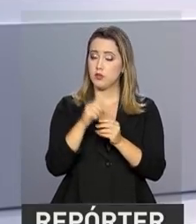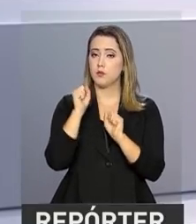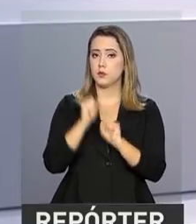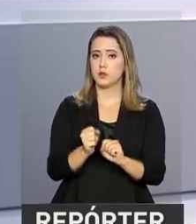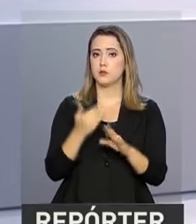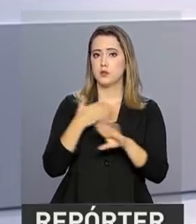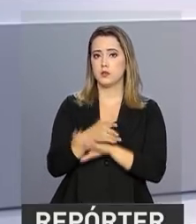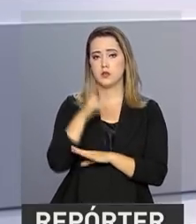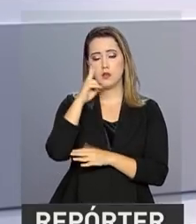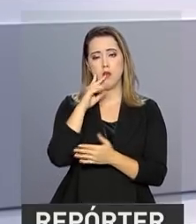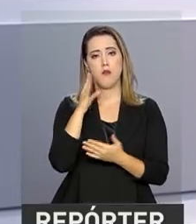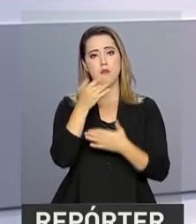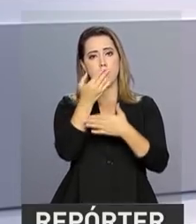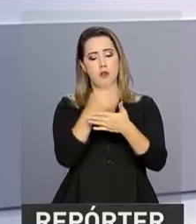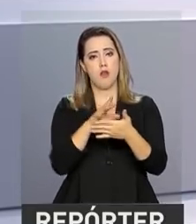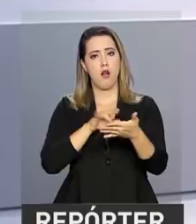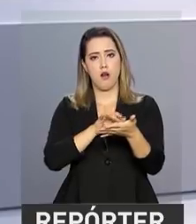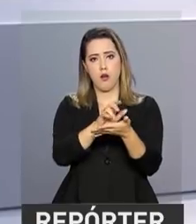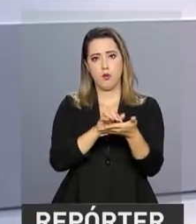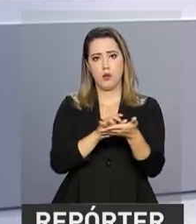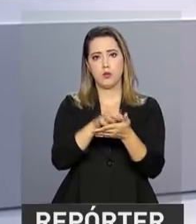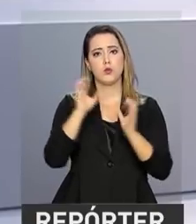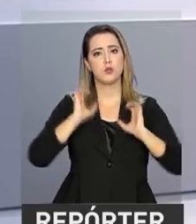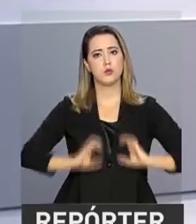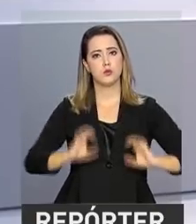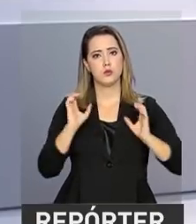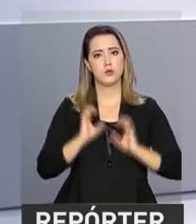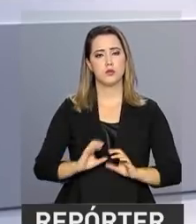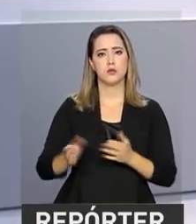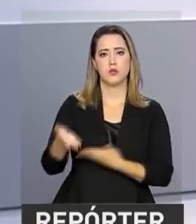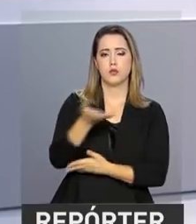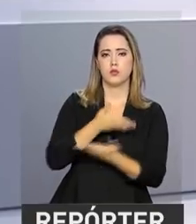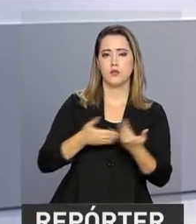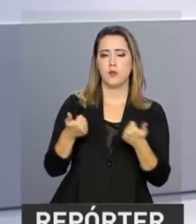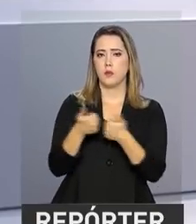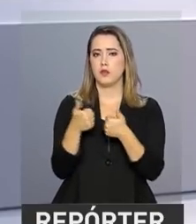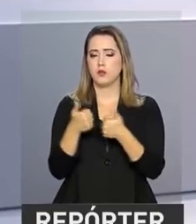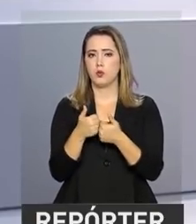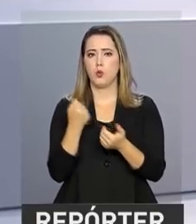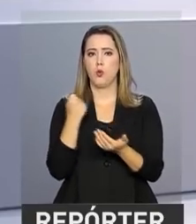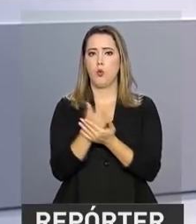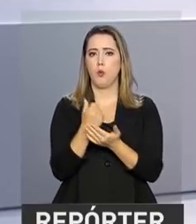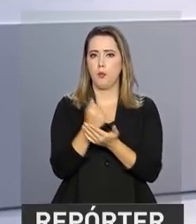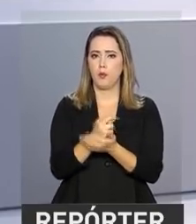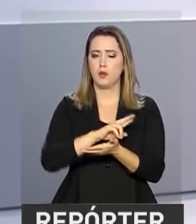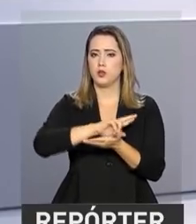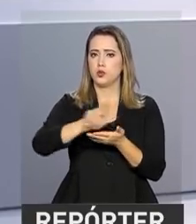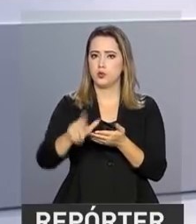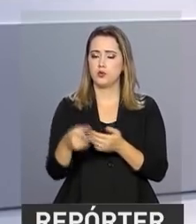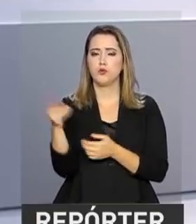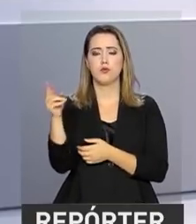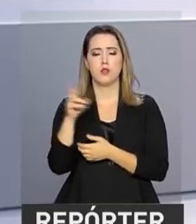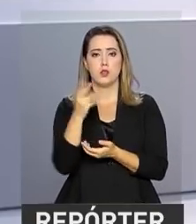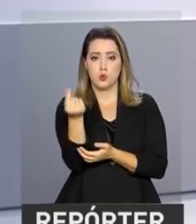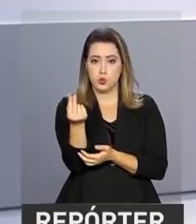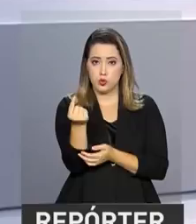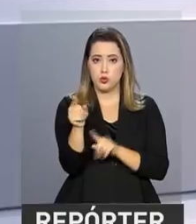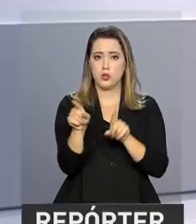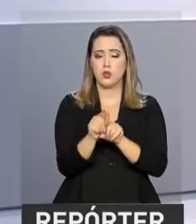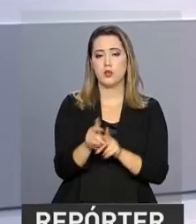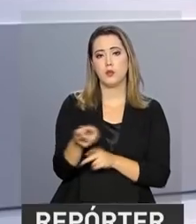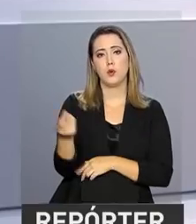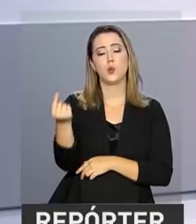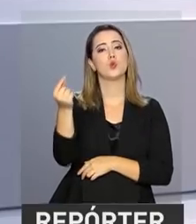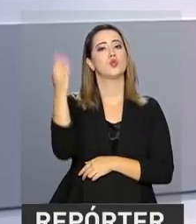acesso a calculadora do cidadão o câmbio legal que encontra o local mais próximo para comprar e vender moeda estrangeira e o dinheiro brasileiro